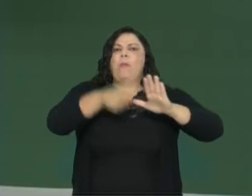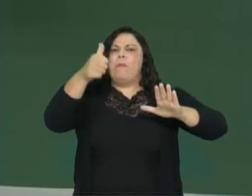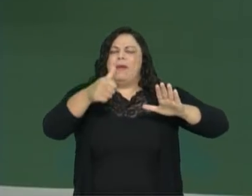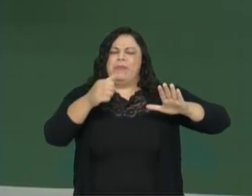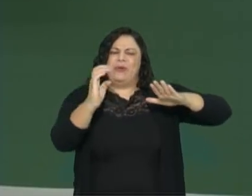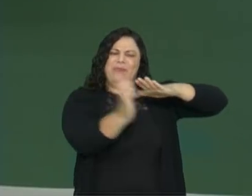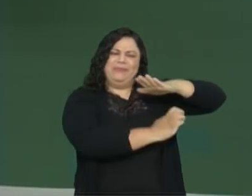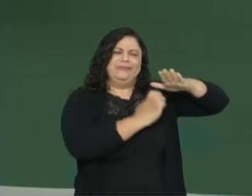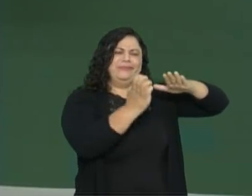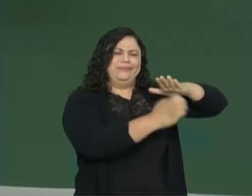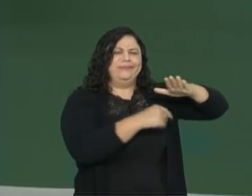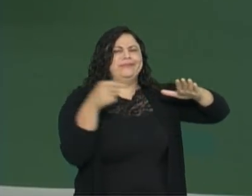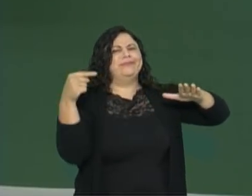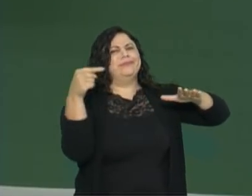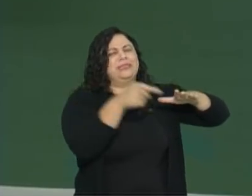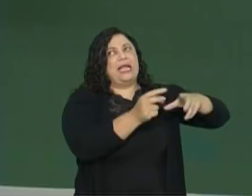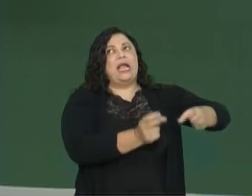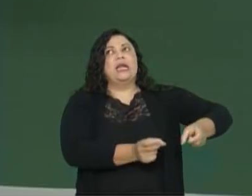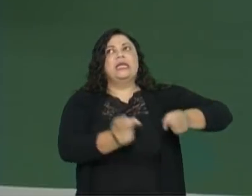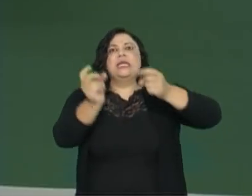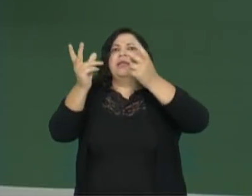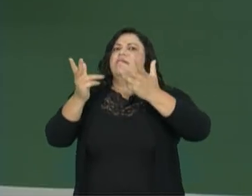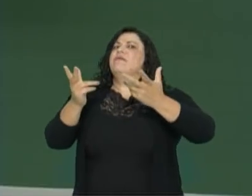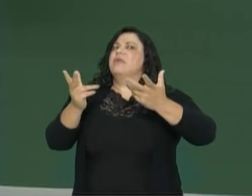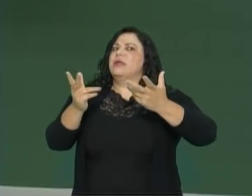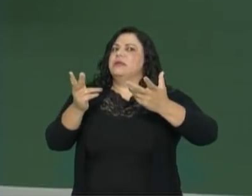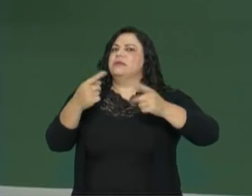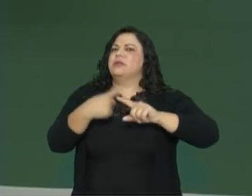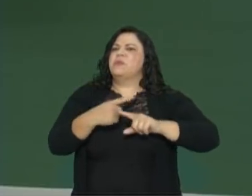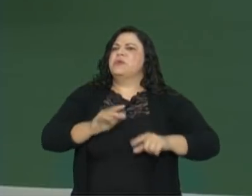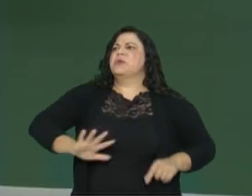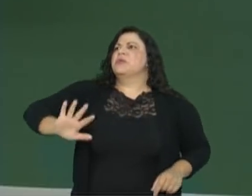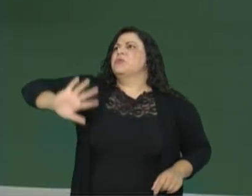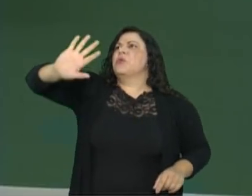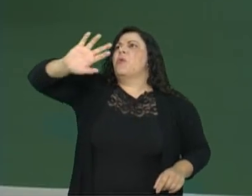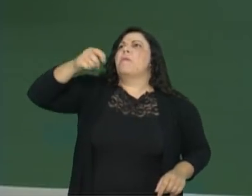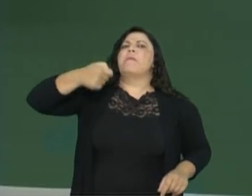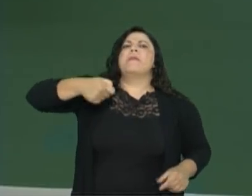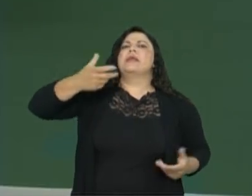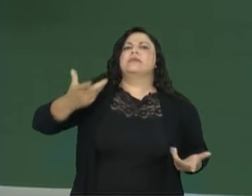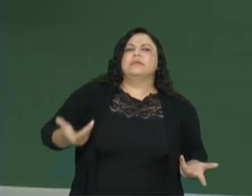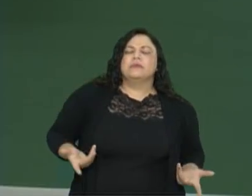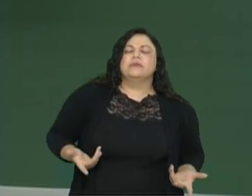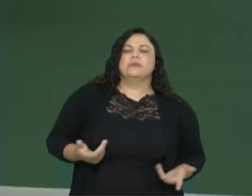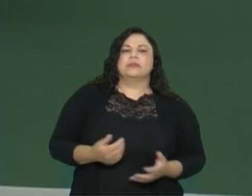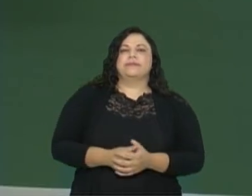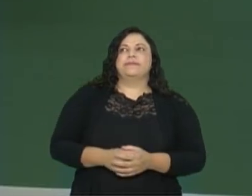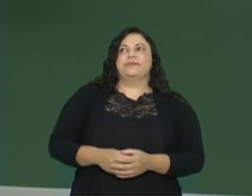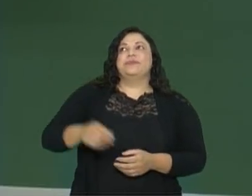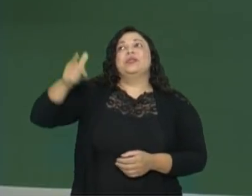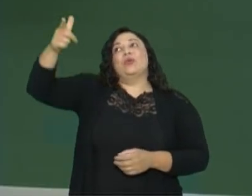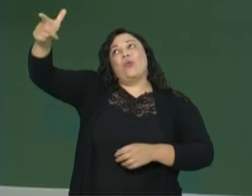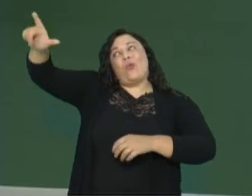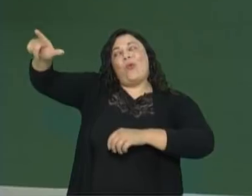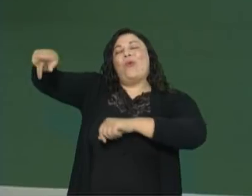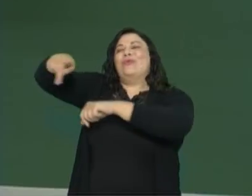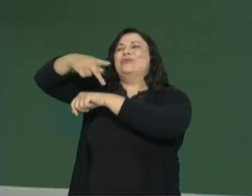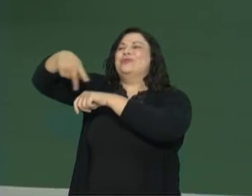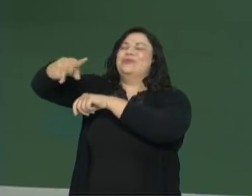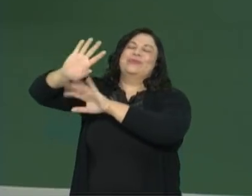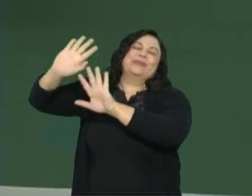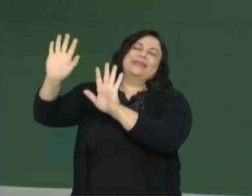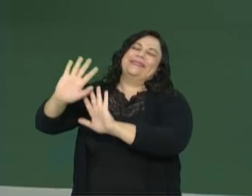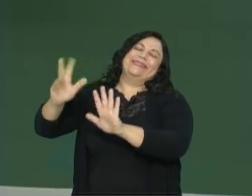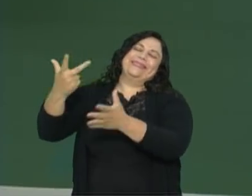tendo problemas com isso? Ah, então por que eles não aumentam o preço? Simples. Se ela aumentar o preço, as reservas que tem no Canadá dão conta de atender o